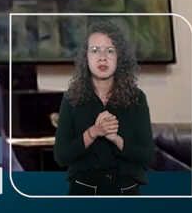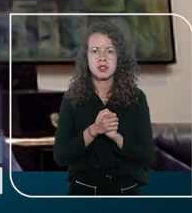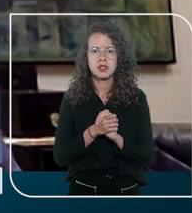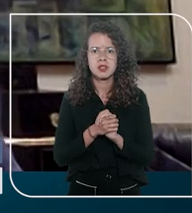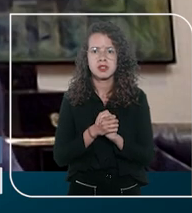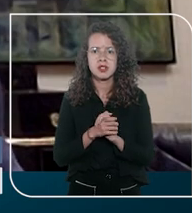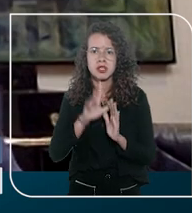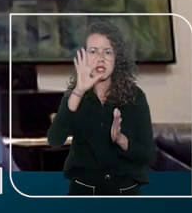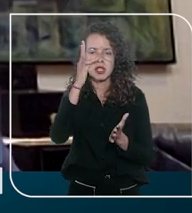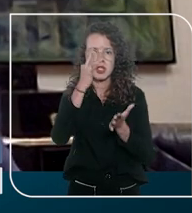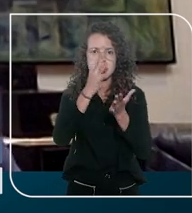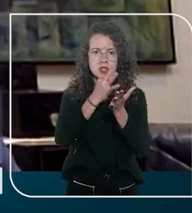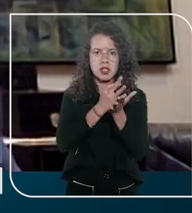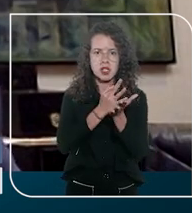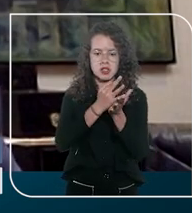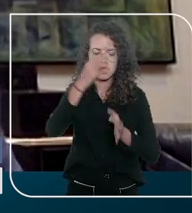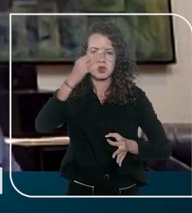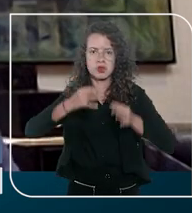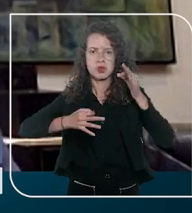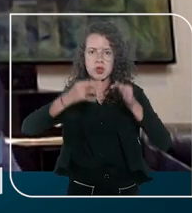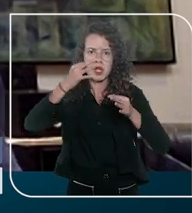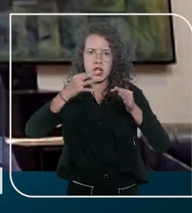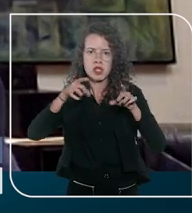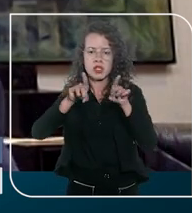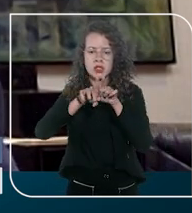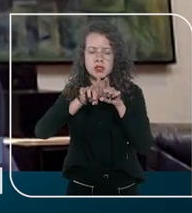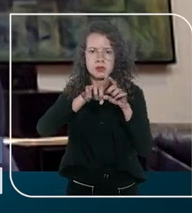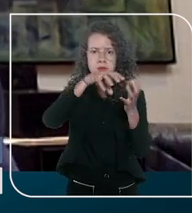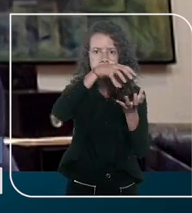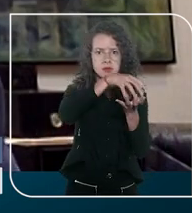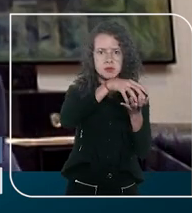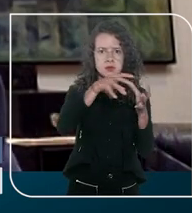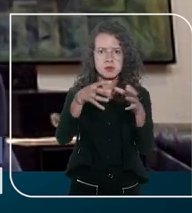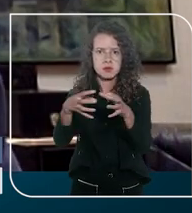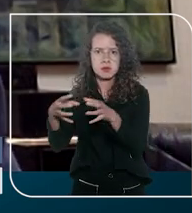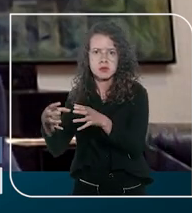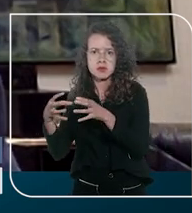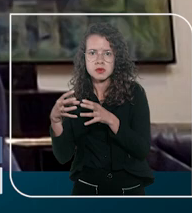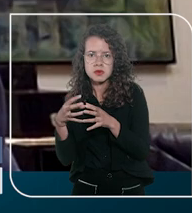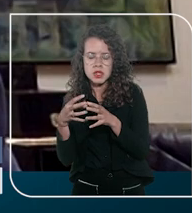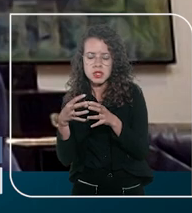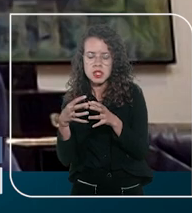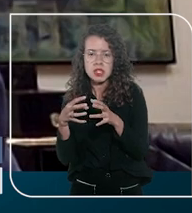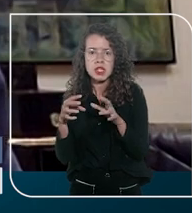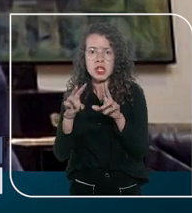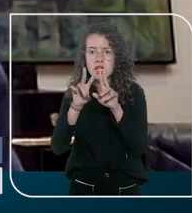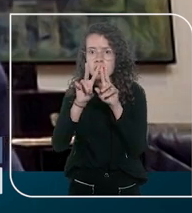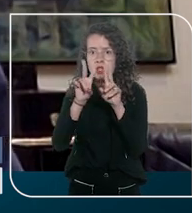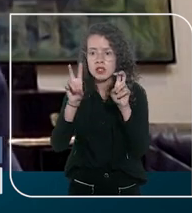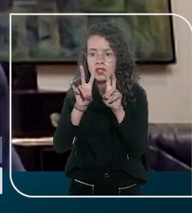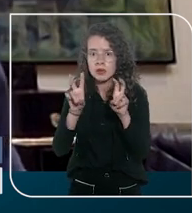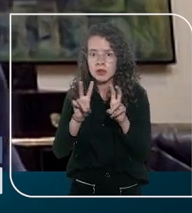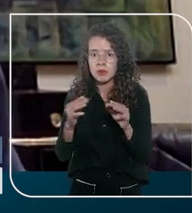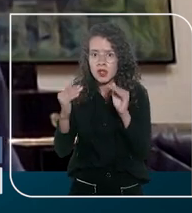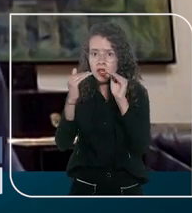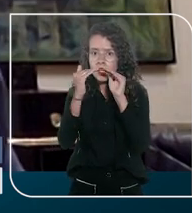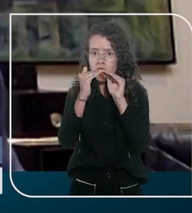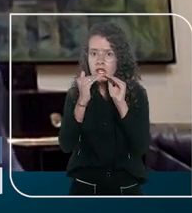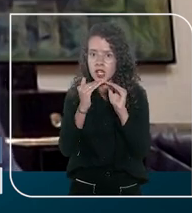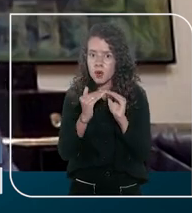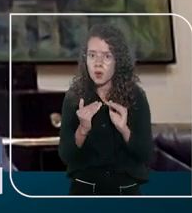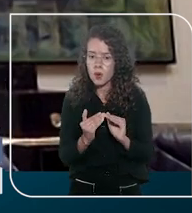as teses julgadas nos órgãos fracionários trataram da mesma matéria de direito,